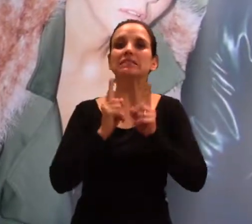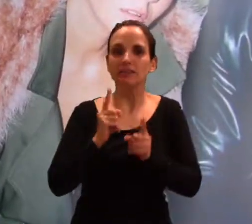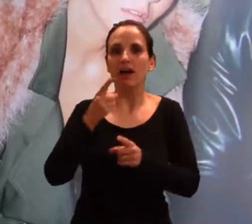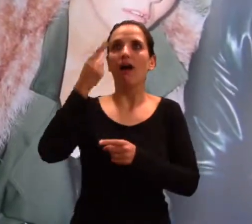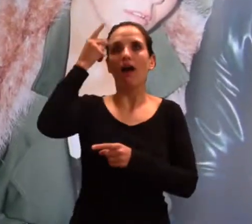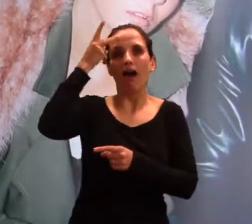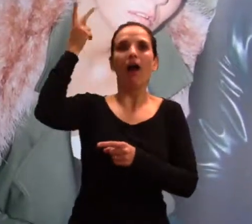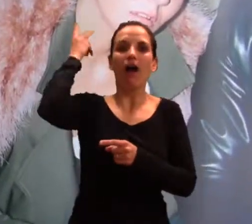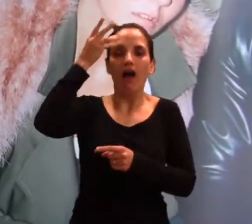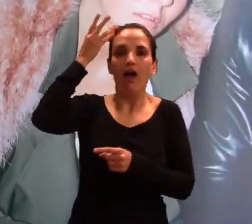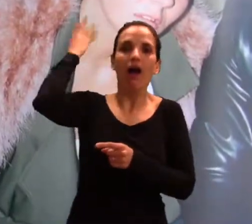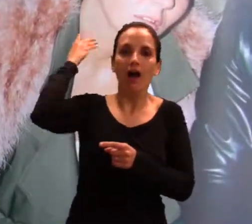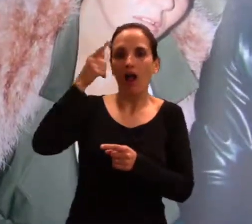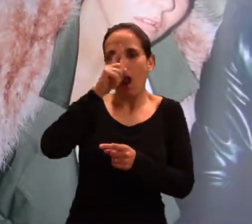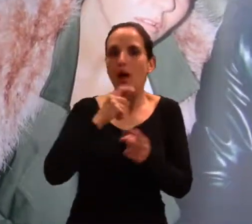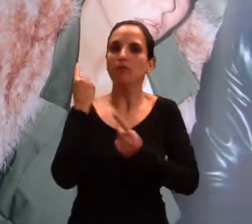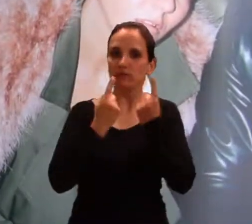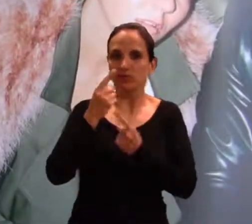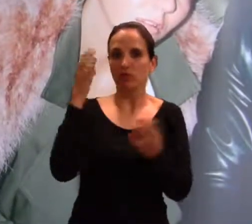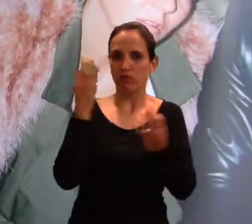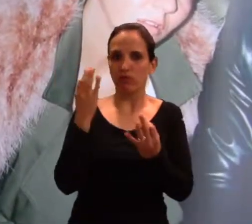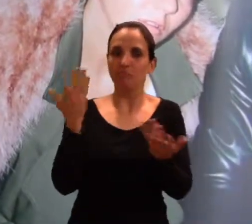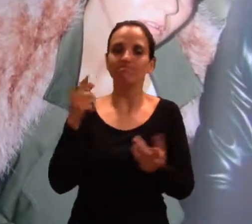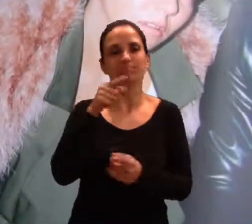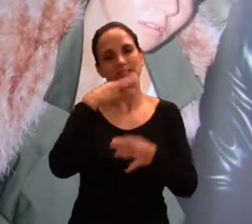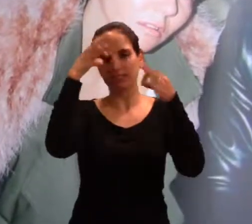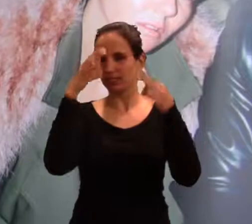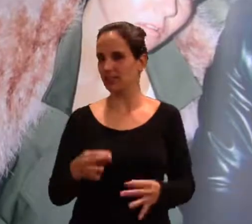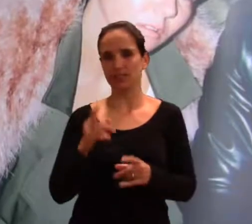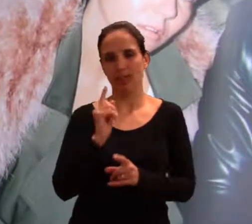às vezes de anos mais longínquos. Portanto, é